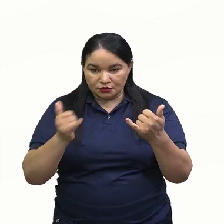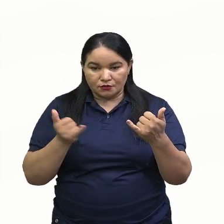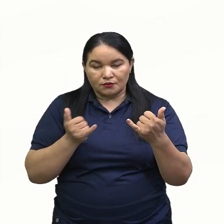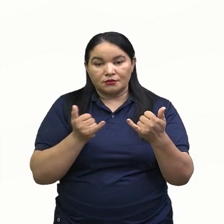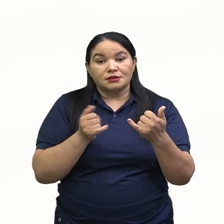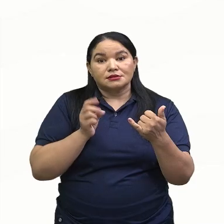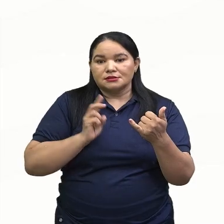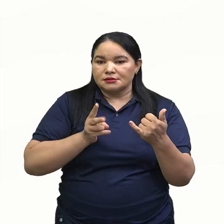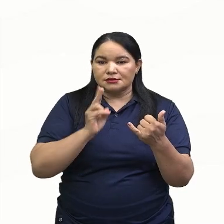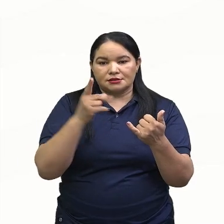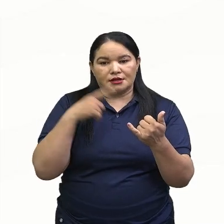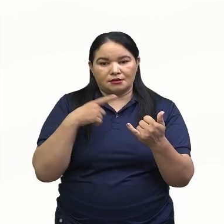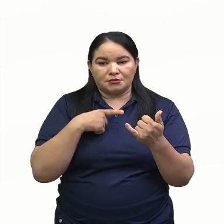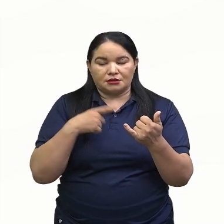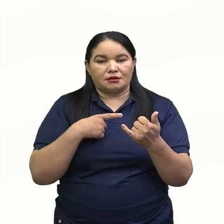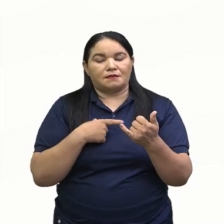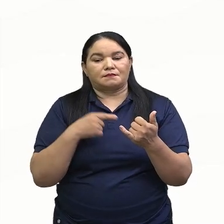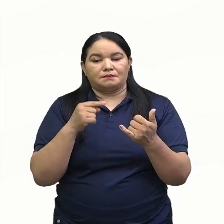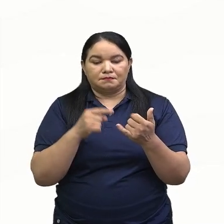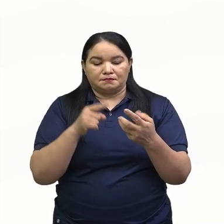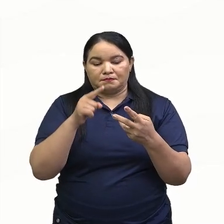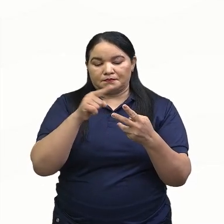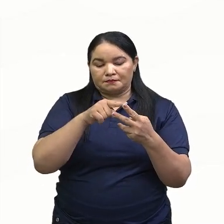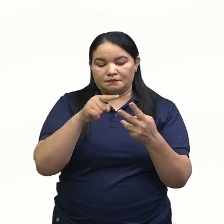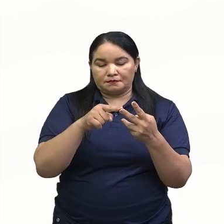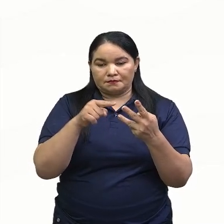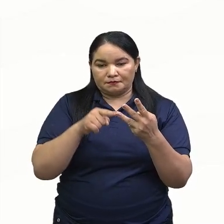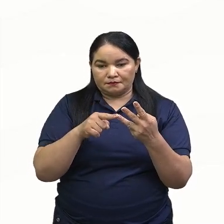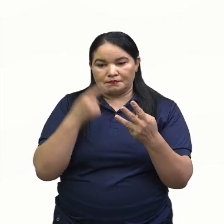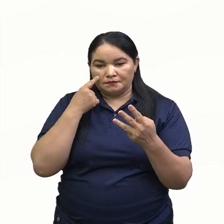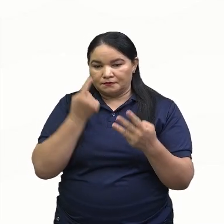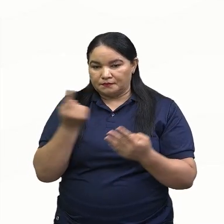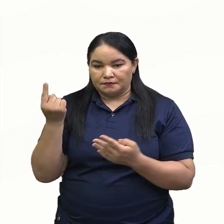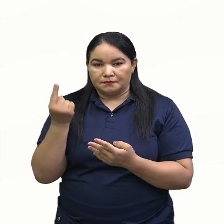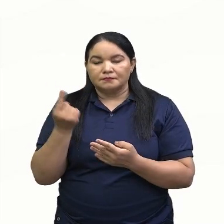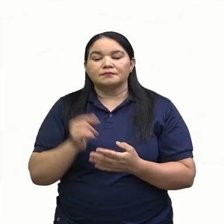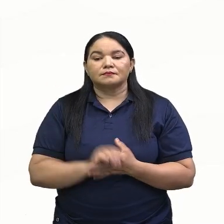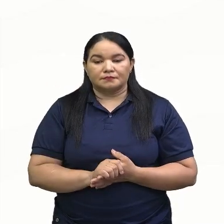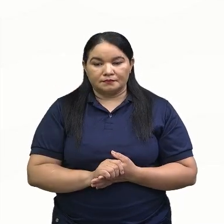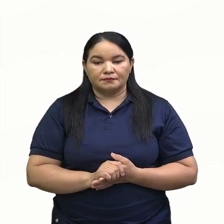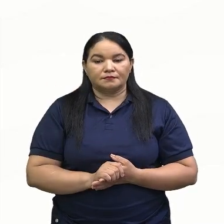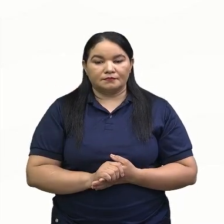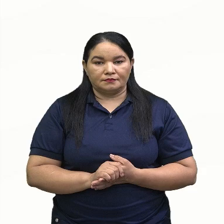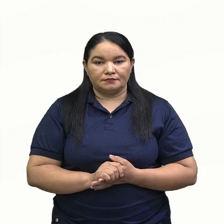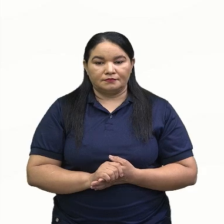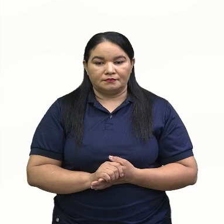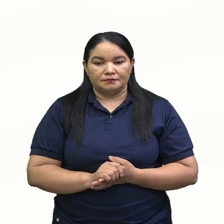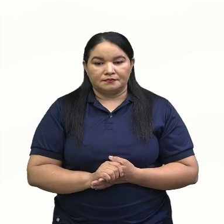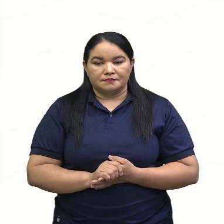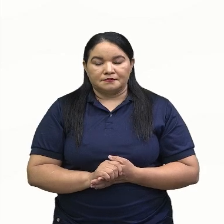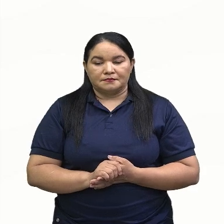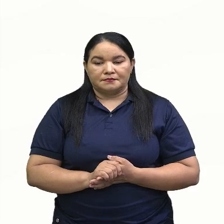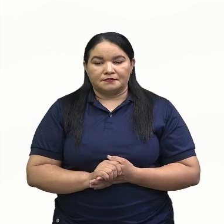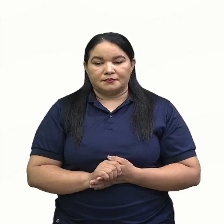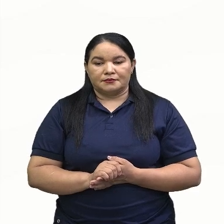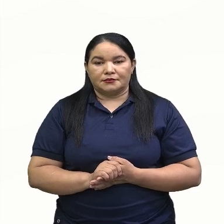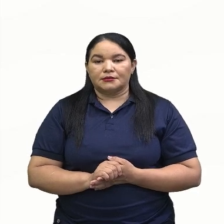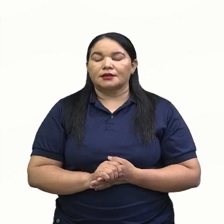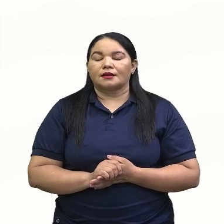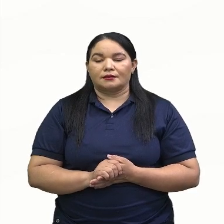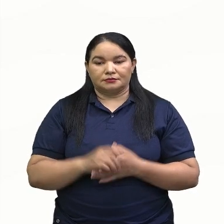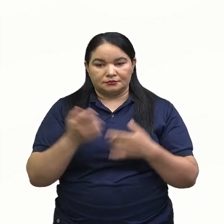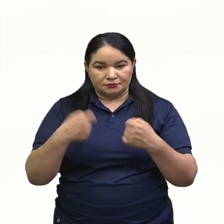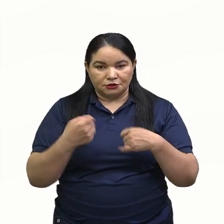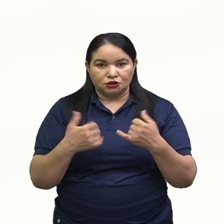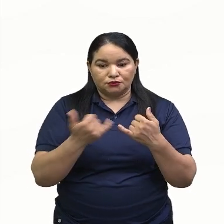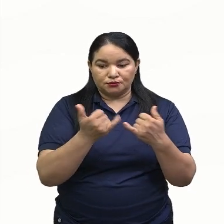tenho sempre o gerador, a chave, os fios condutores e o receptor para um